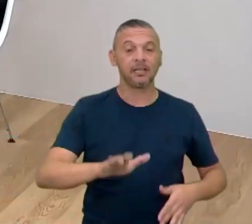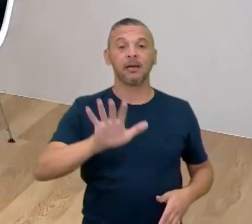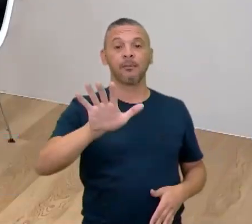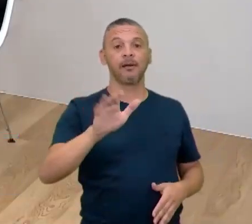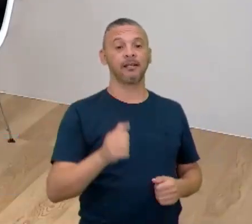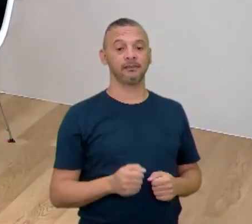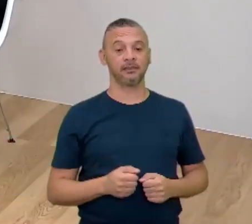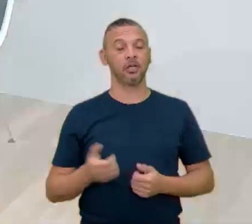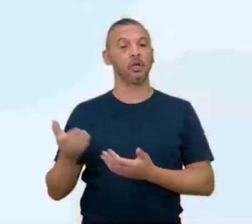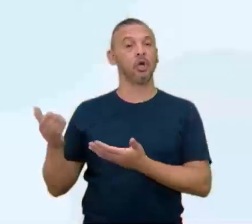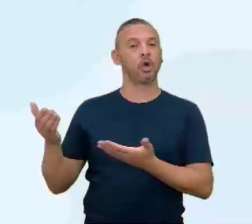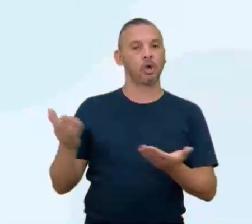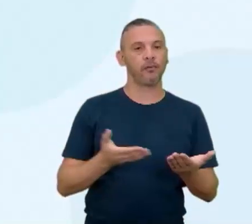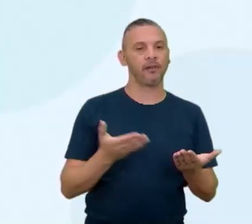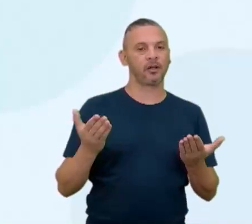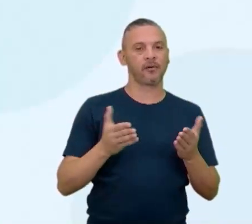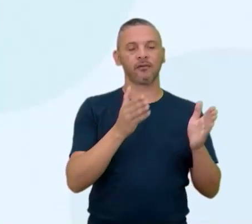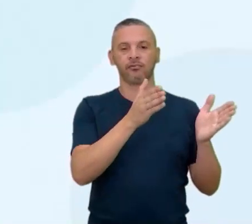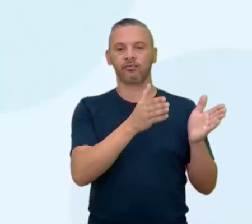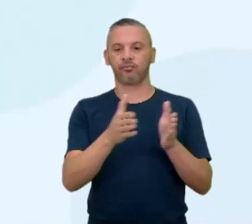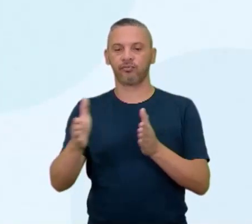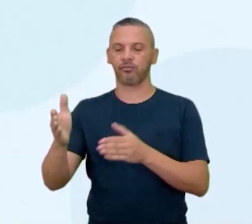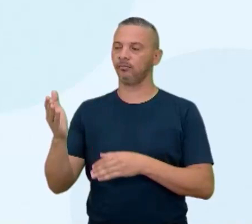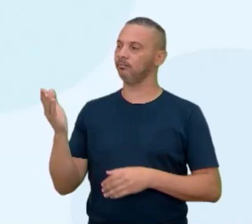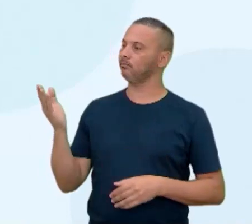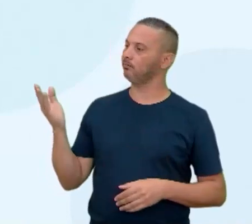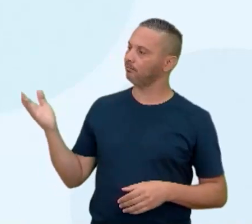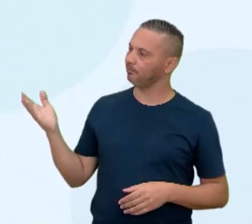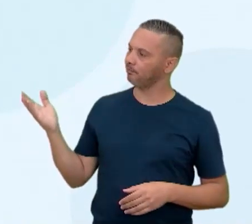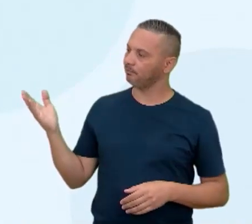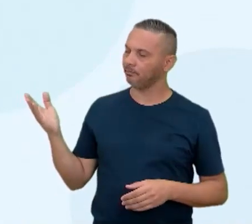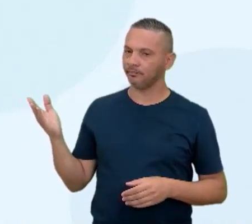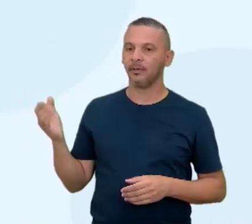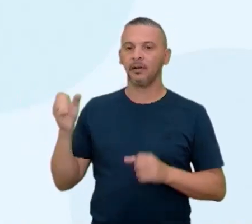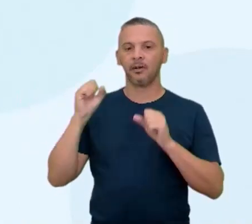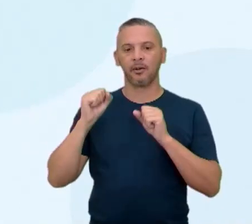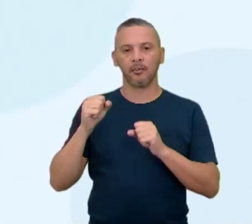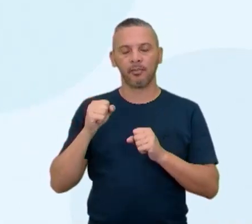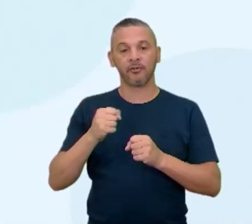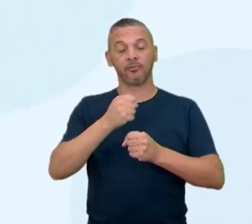vou chamar a vinhetinha do LED para que a gente possa fazer